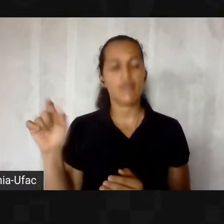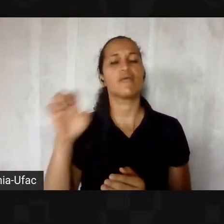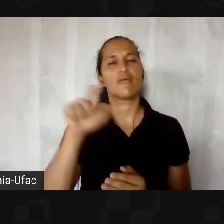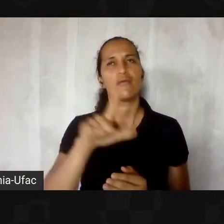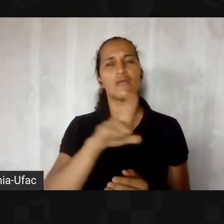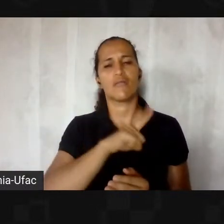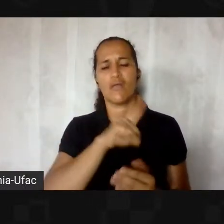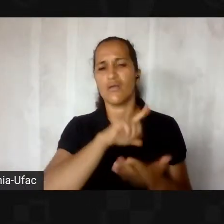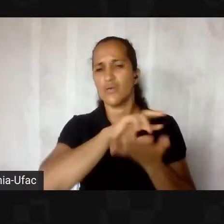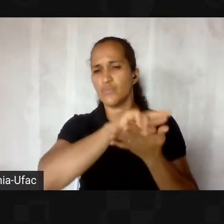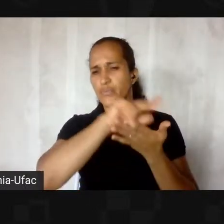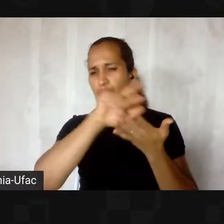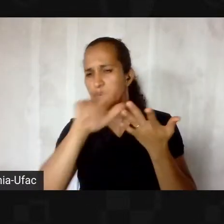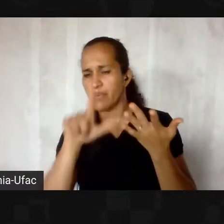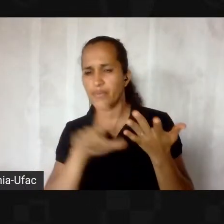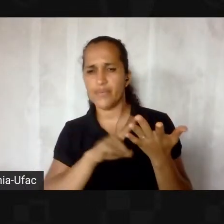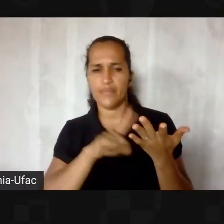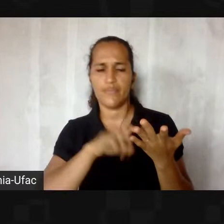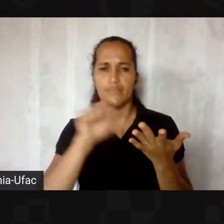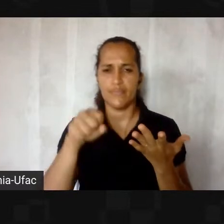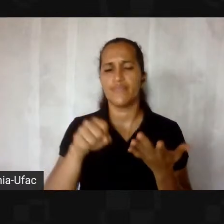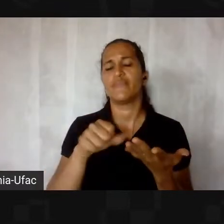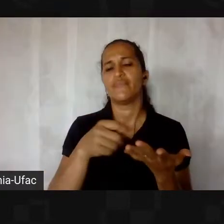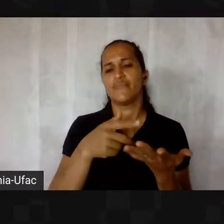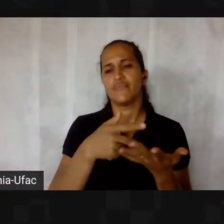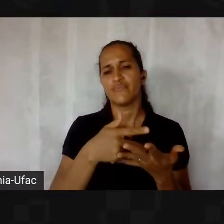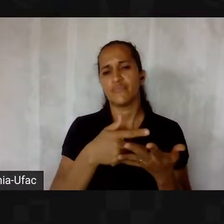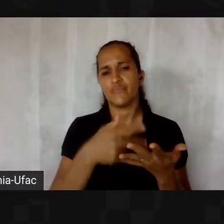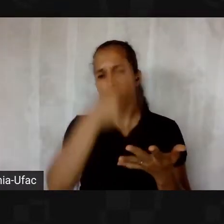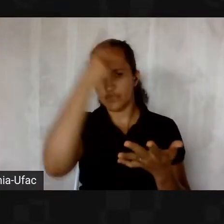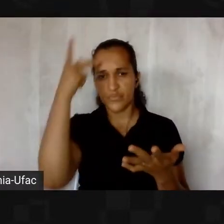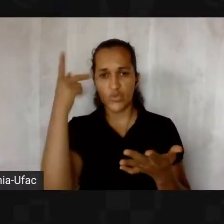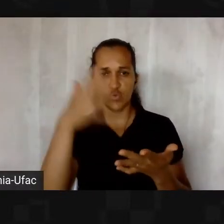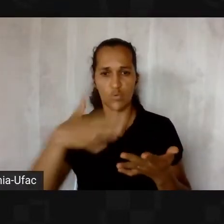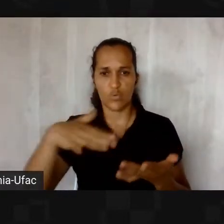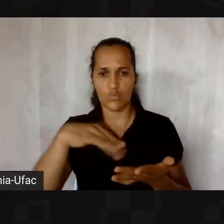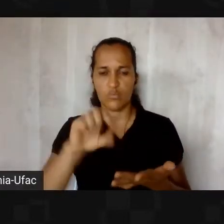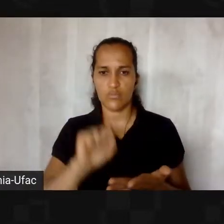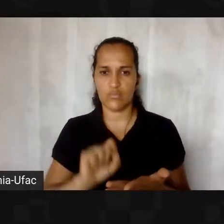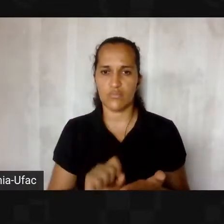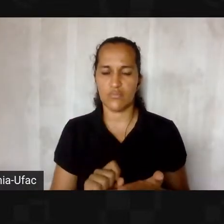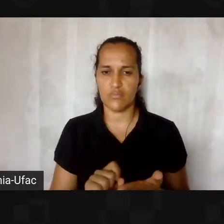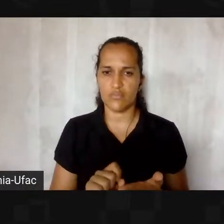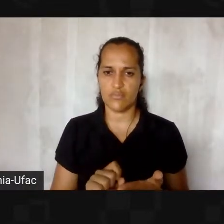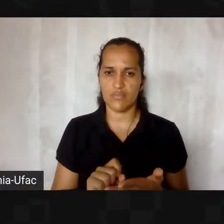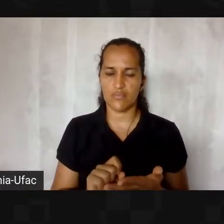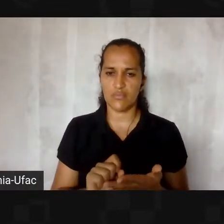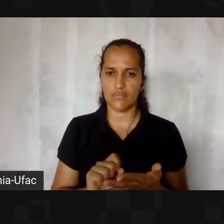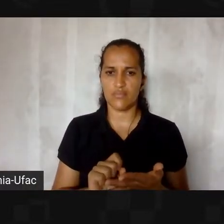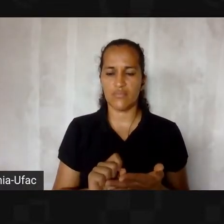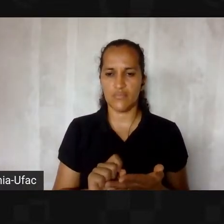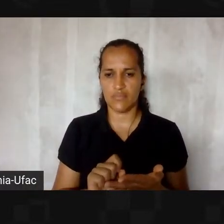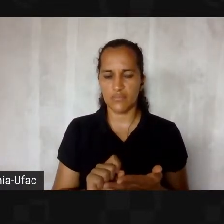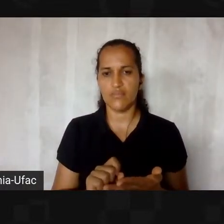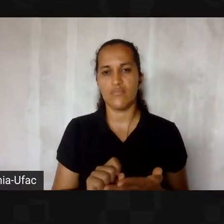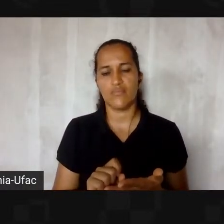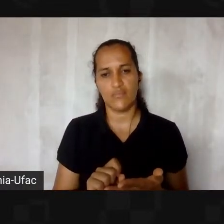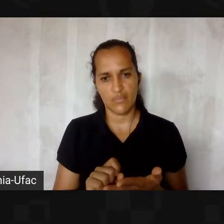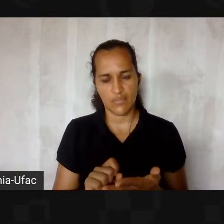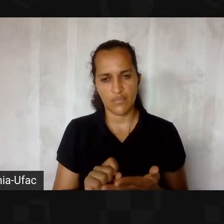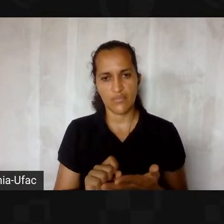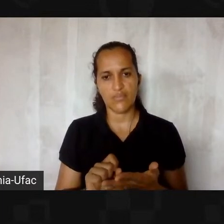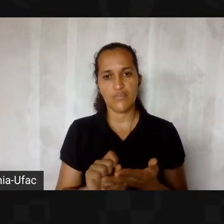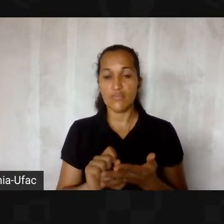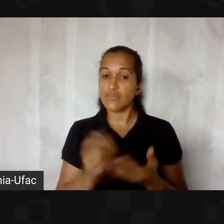Jane, Rosenato, Janilso, Glória, Cidália, Tadeu, Lidinalva, Maísa, Sama, e